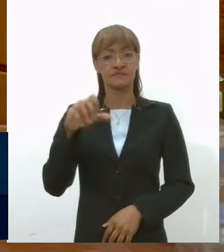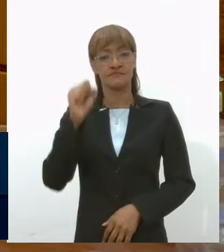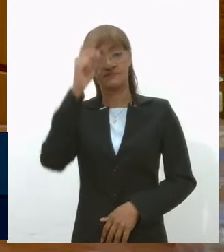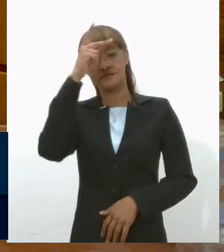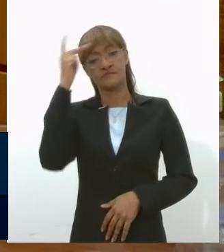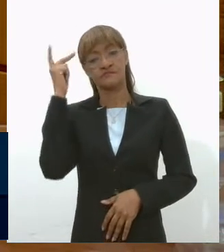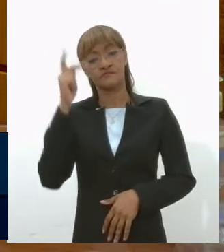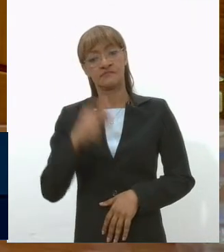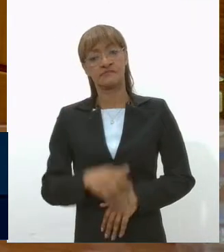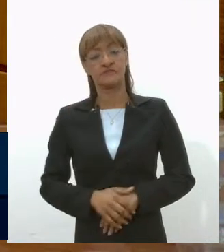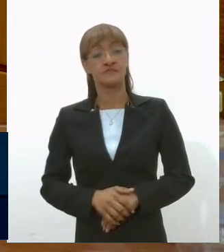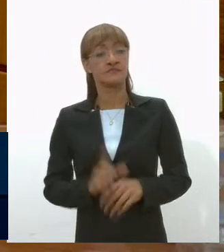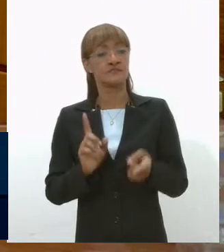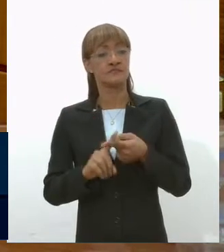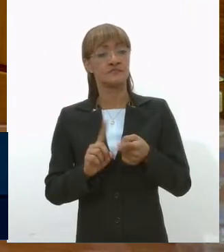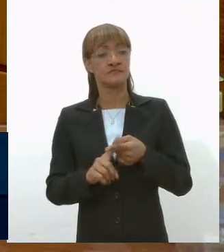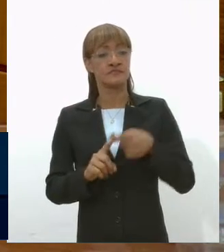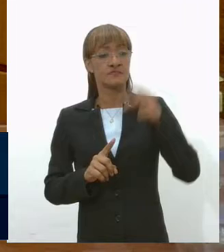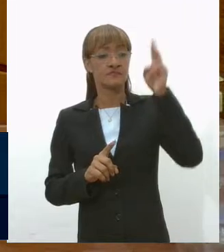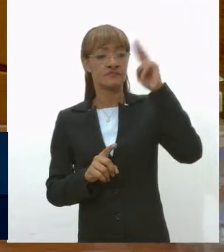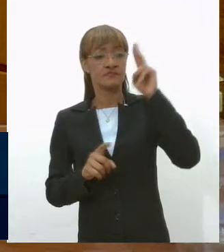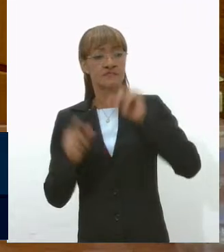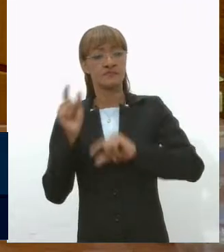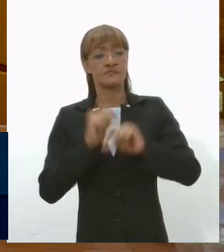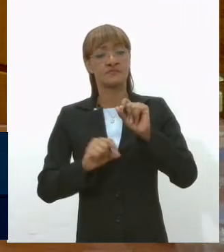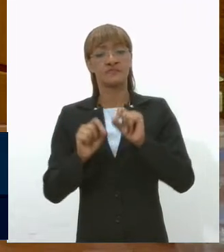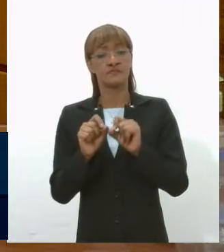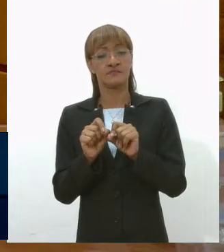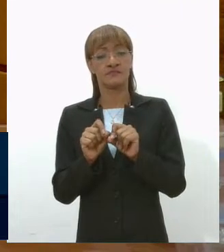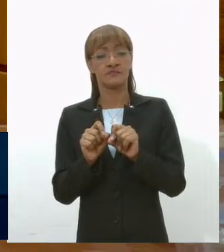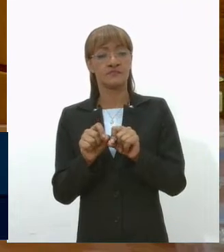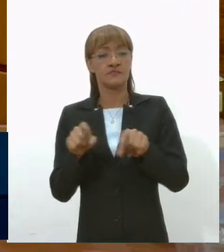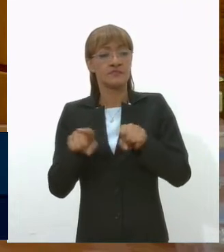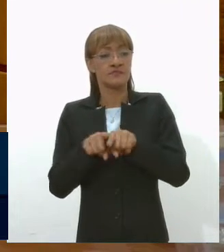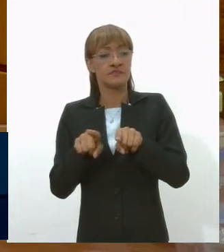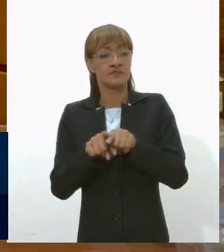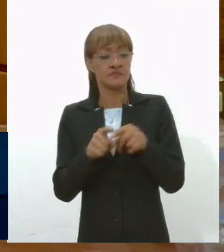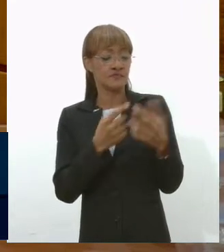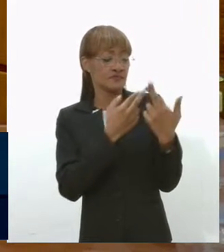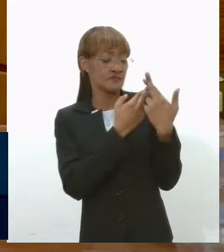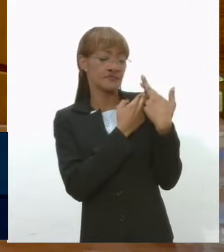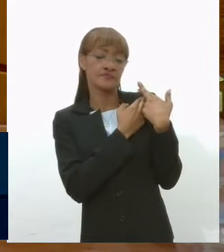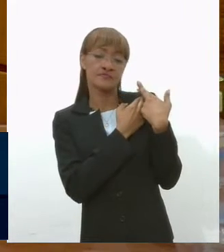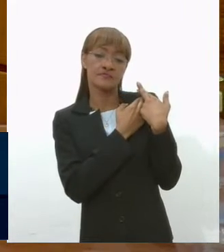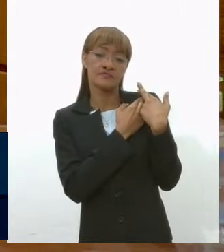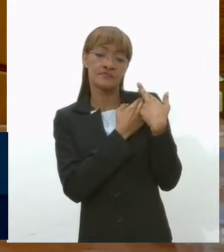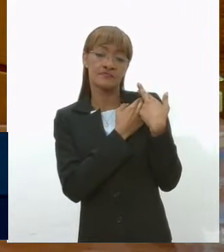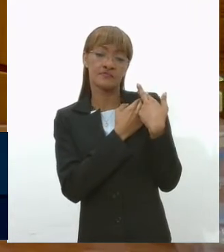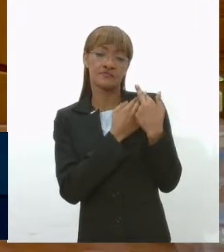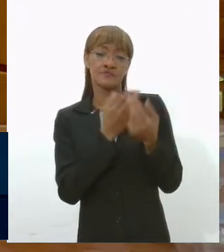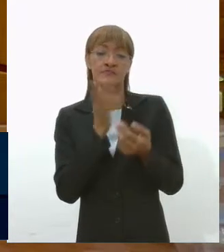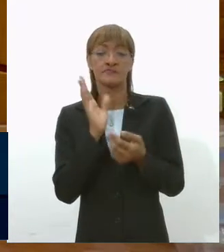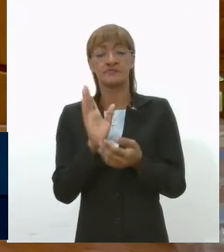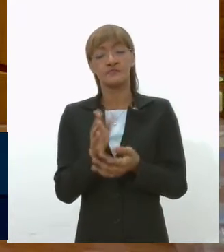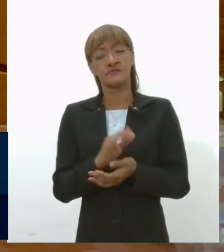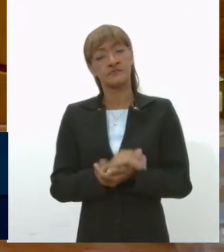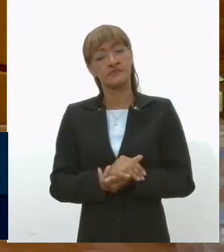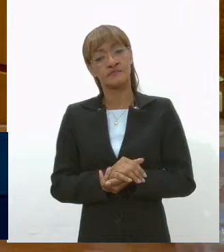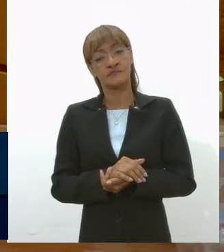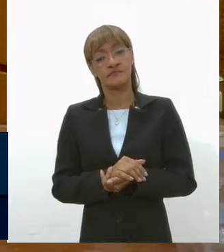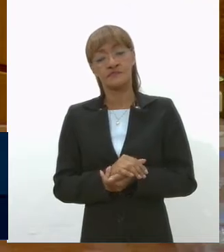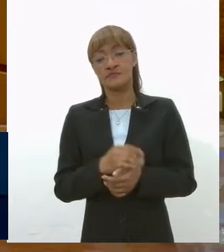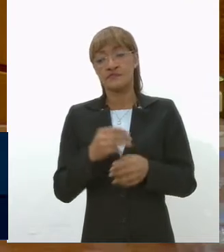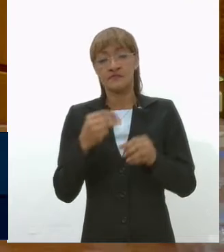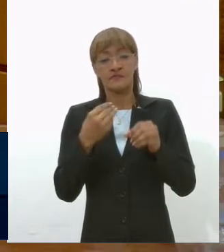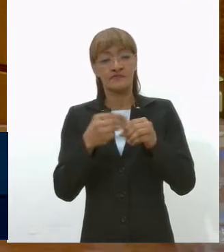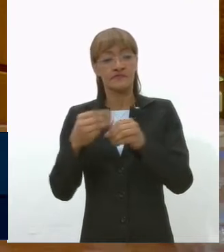bom lembrar que o setor também é responsável por beneficiar municípios onde muitas